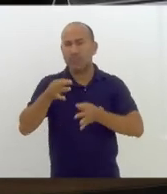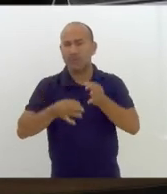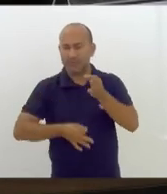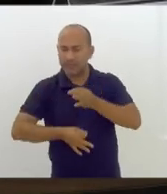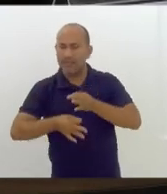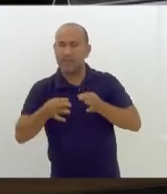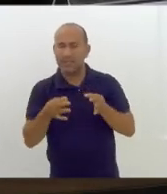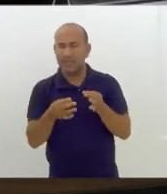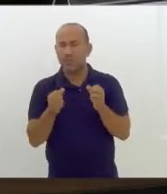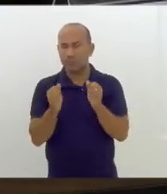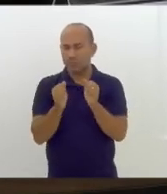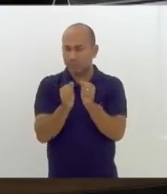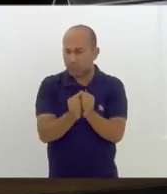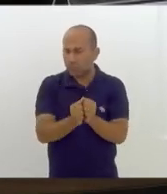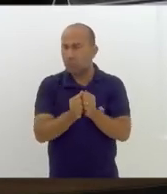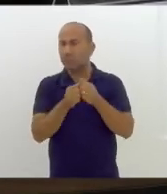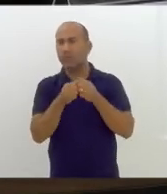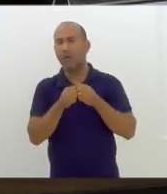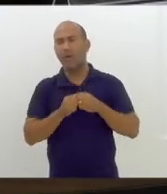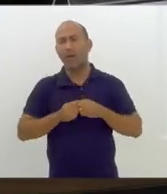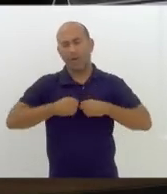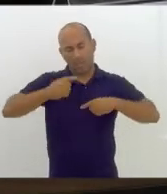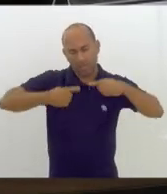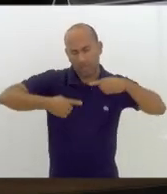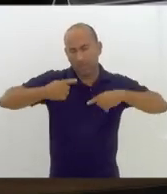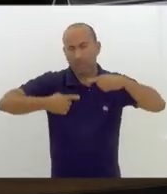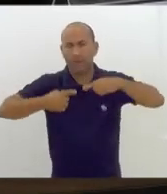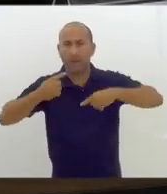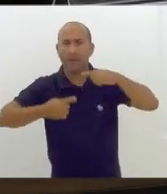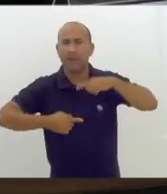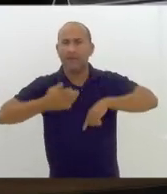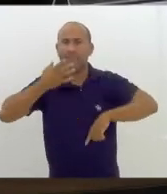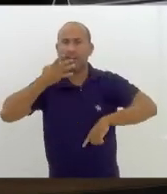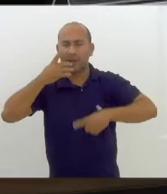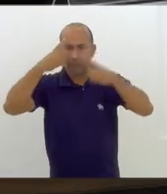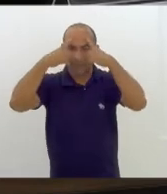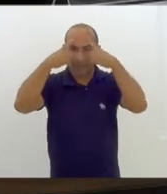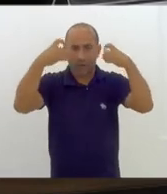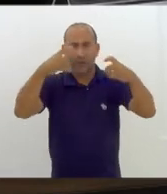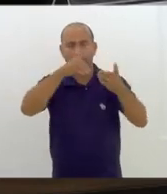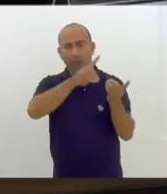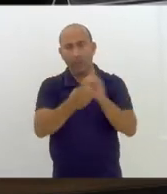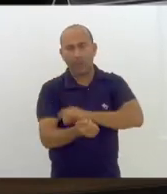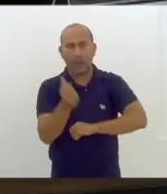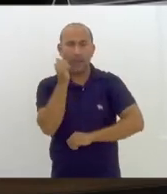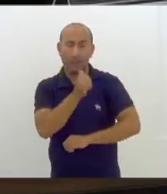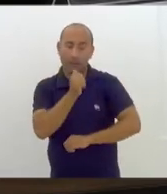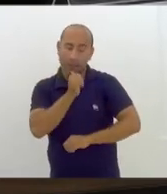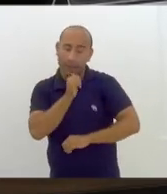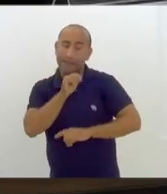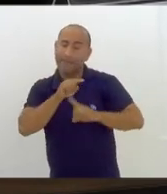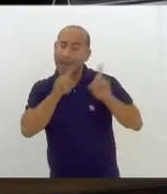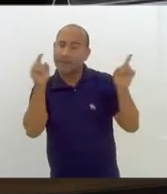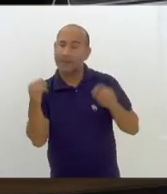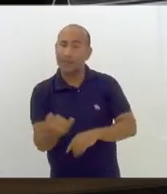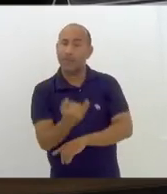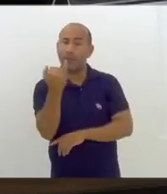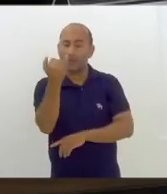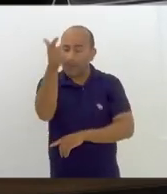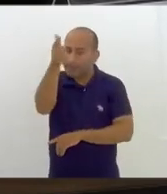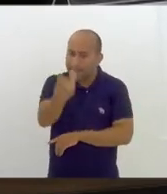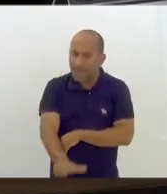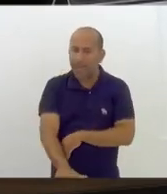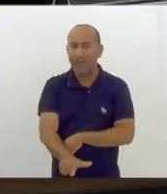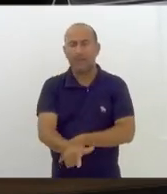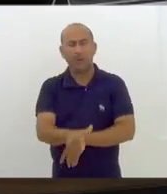muito participantes no debate das questões de violência contra a mulher, mas é fundamental que mais